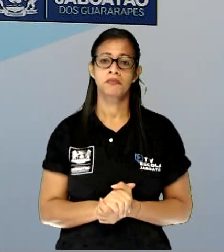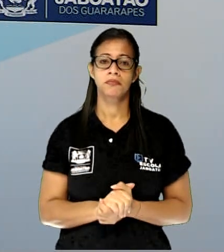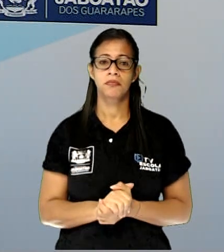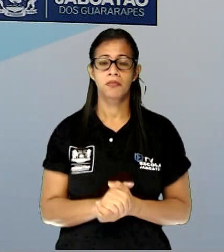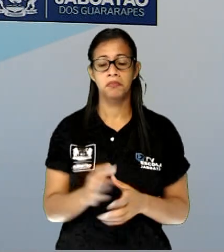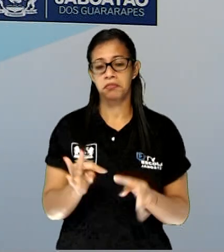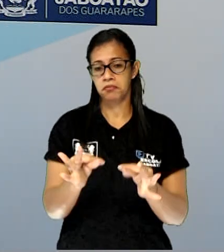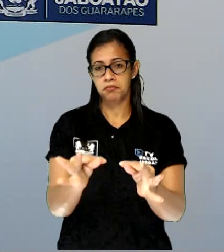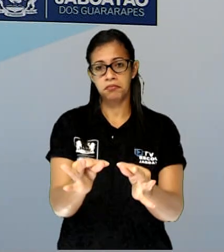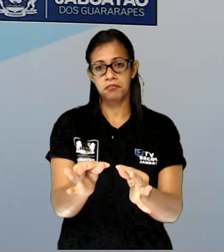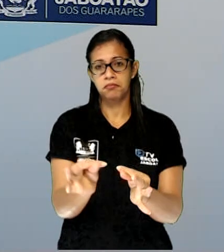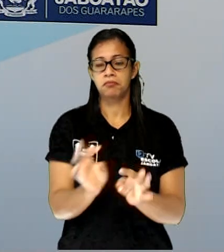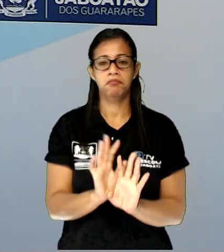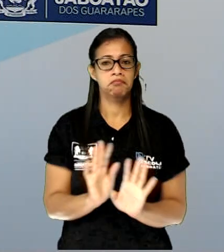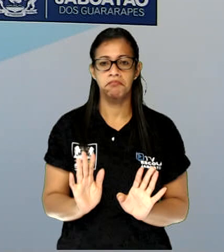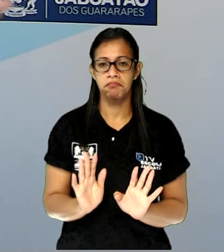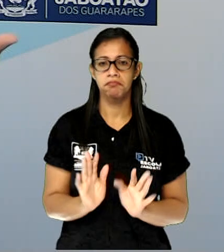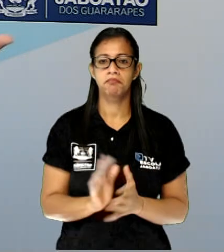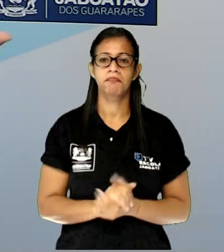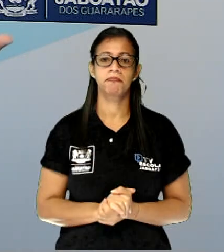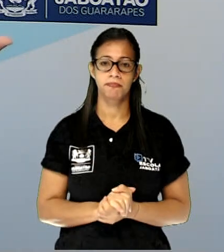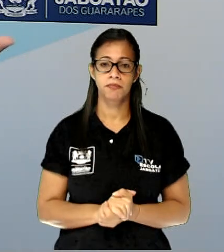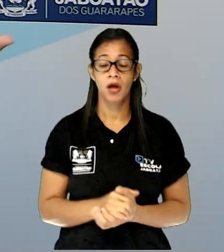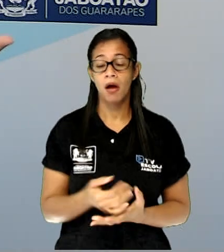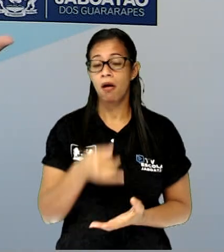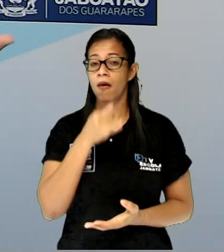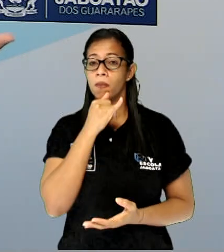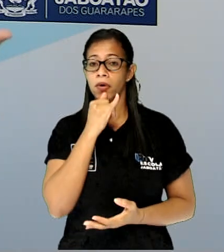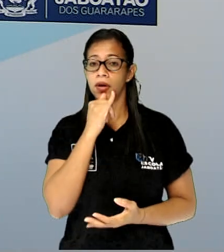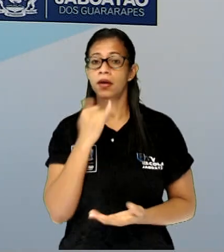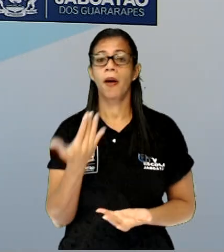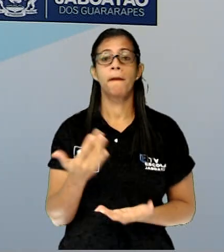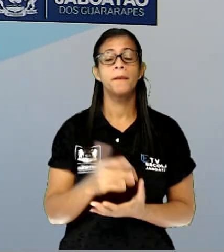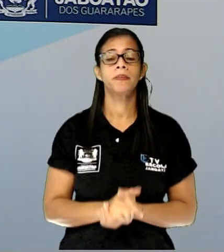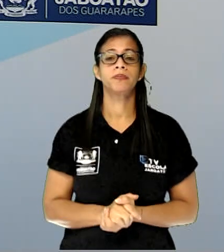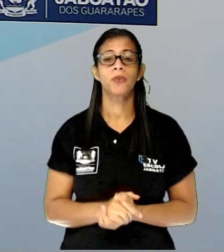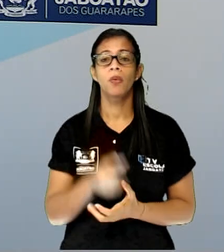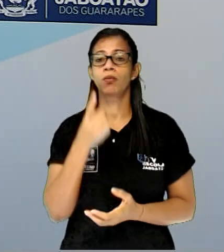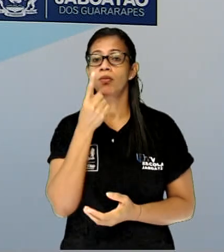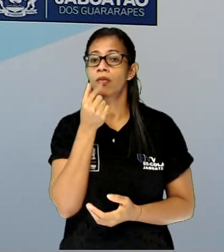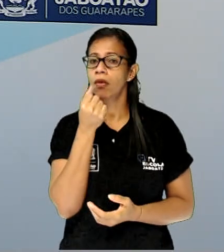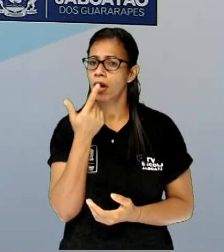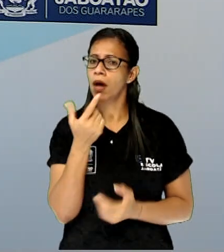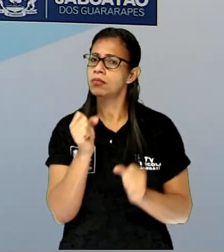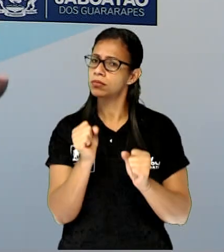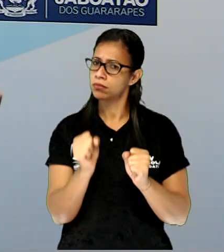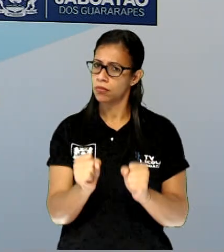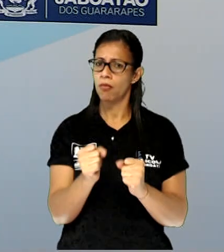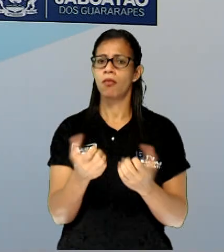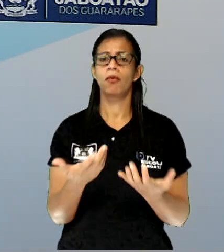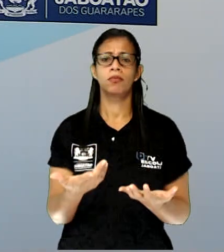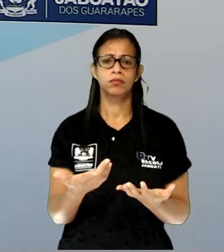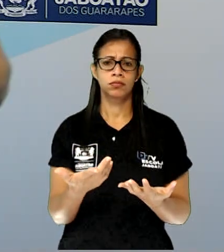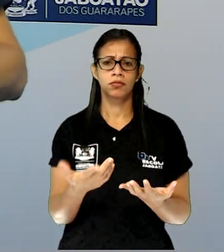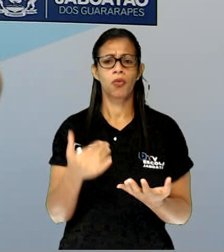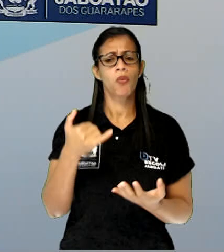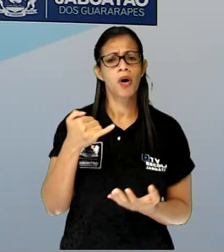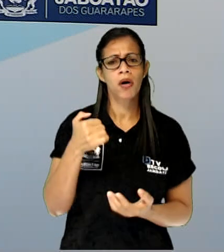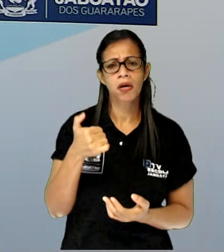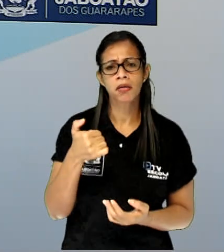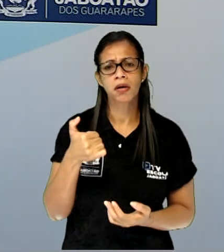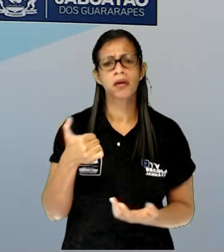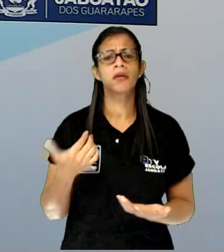tecnologia, né? Um lápis, por exemplo, pode ser tecnologia. Uma caneta é